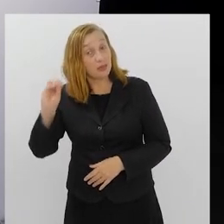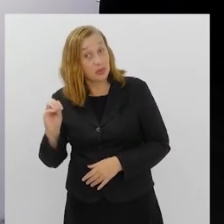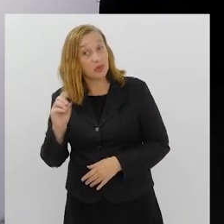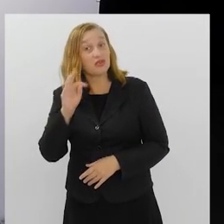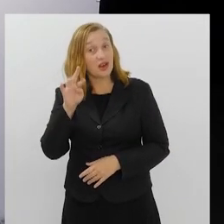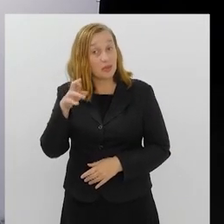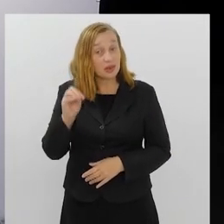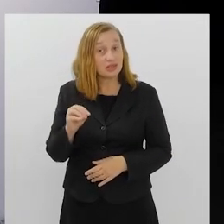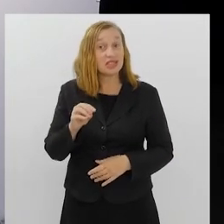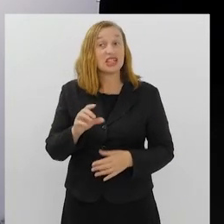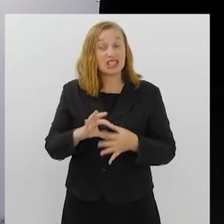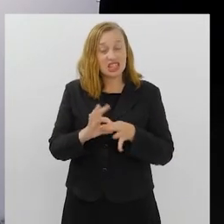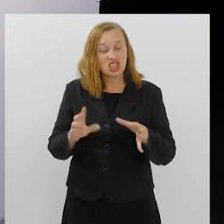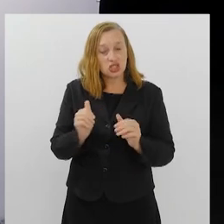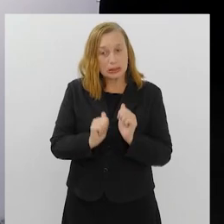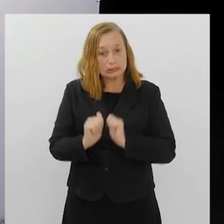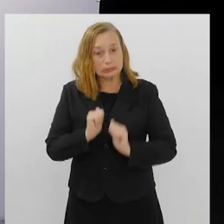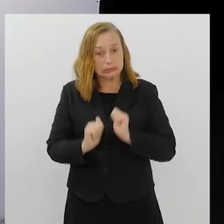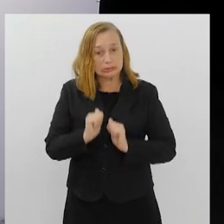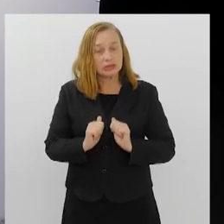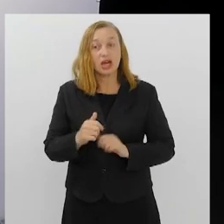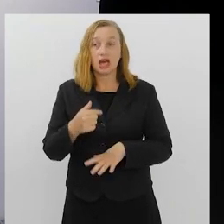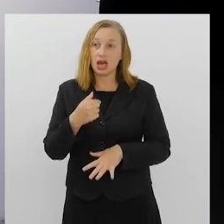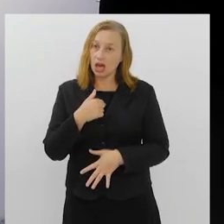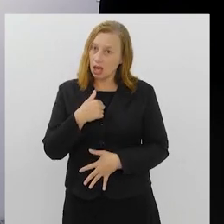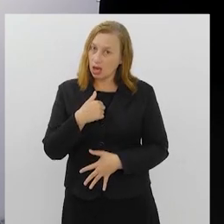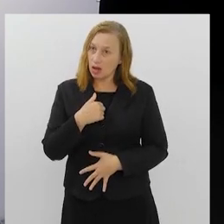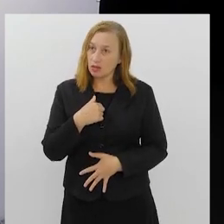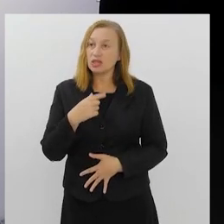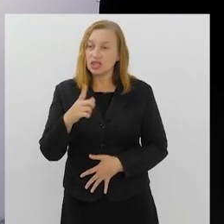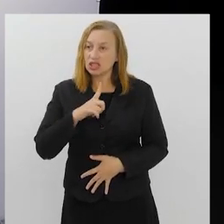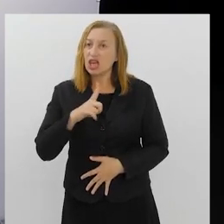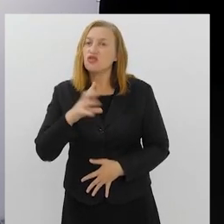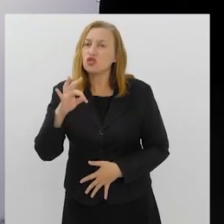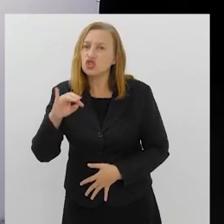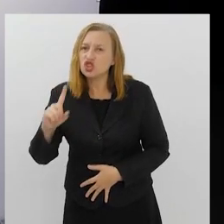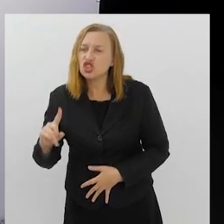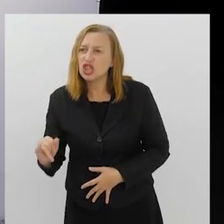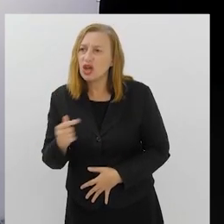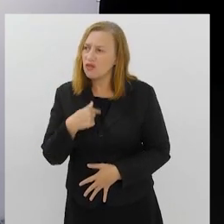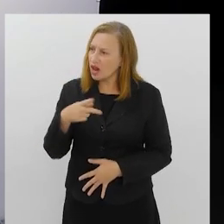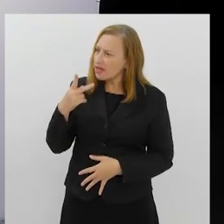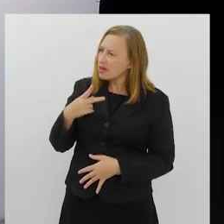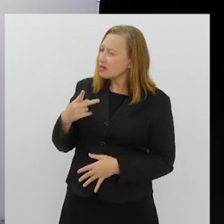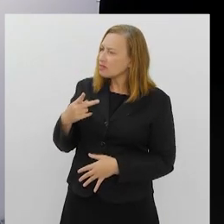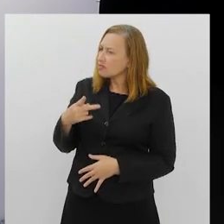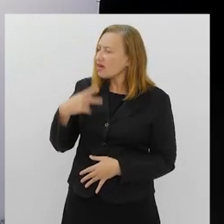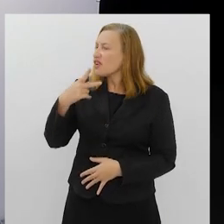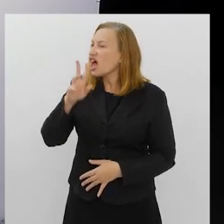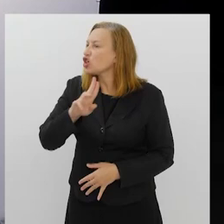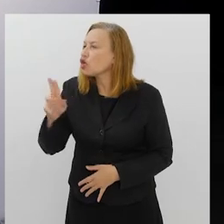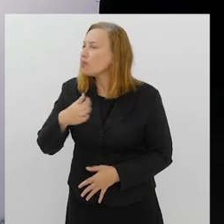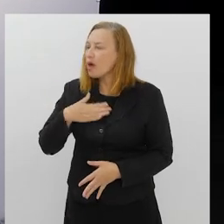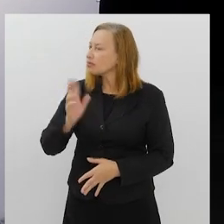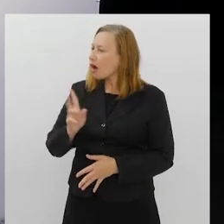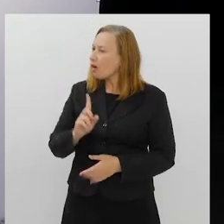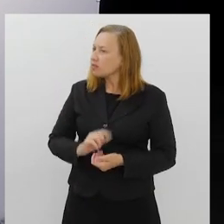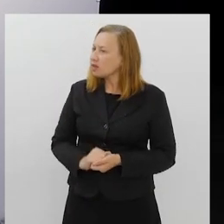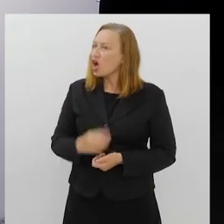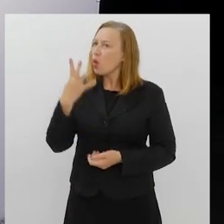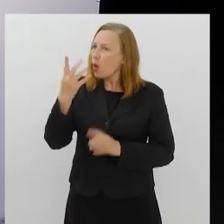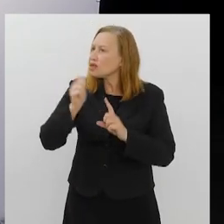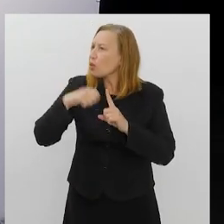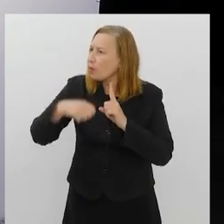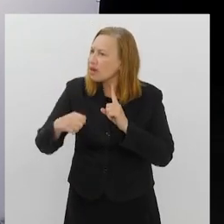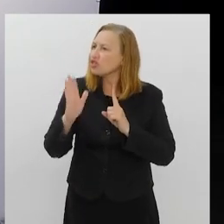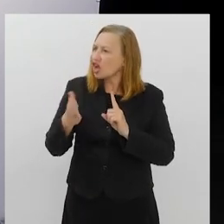Fábio e o Fabrício, deixar a gente meio. Deixar a gente meio Eu, tenso, ansioso. eu teve um dia que eu falei: vem cá, você vai anunciar ou não vai? Porque até agora passaram